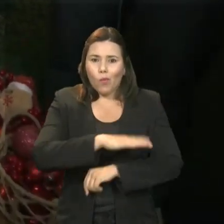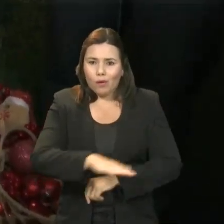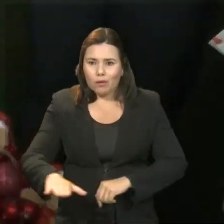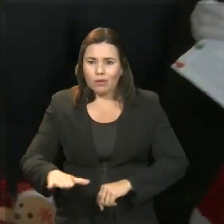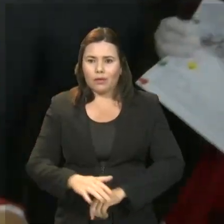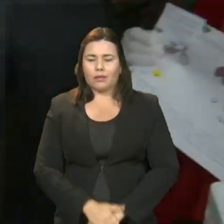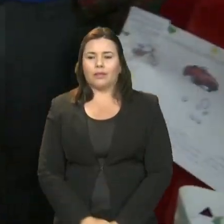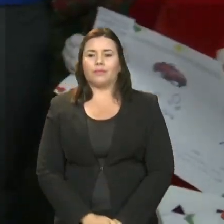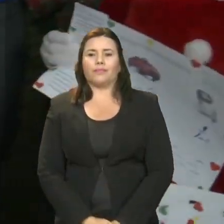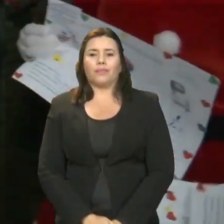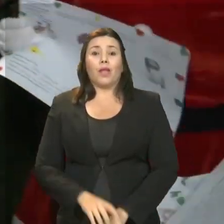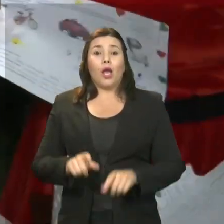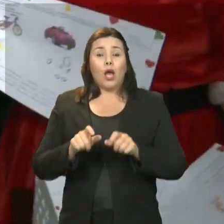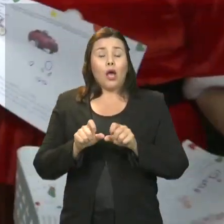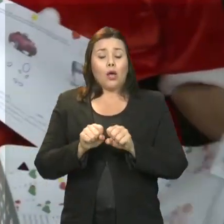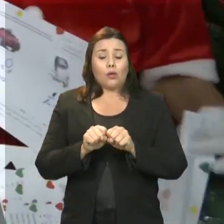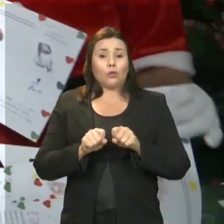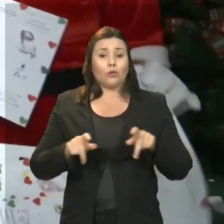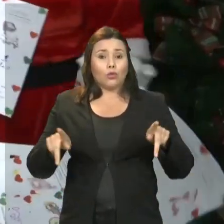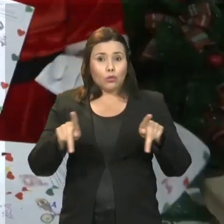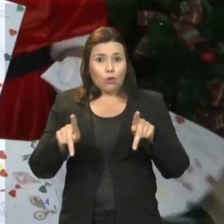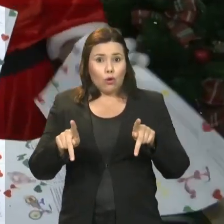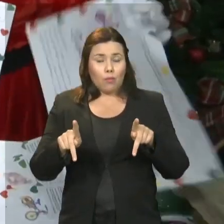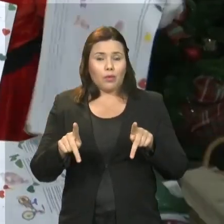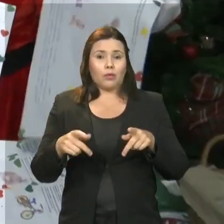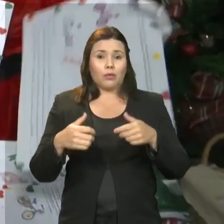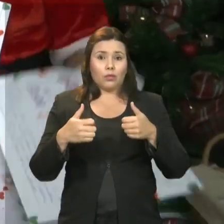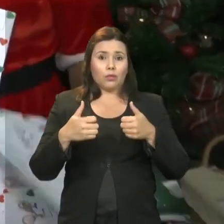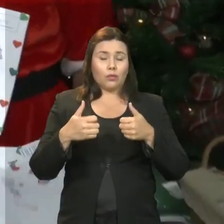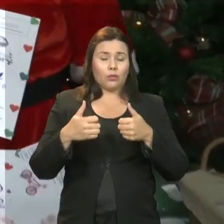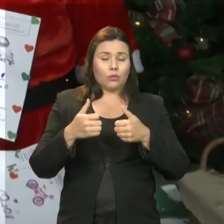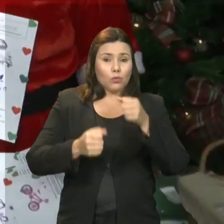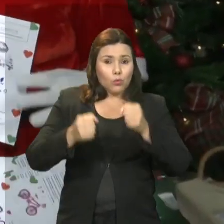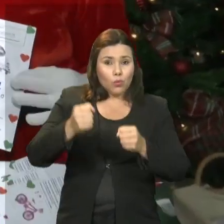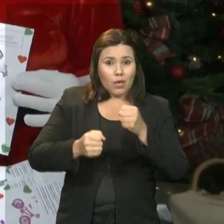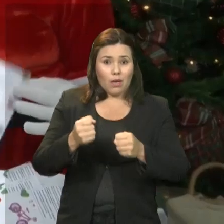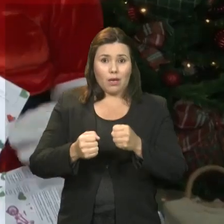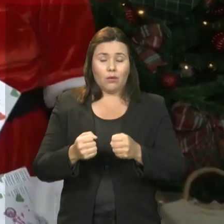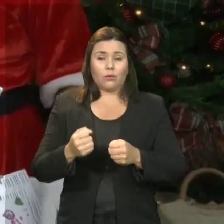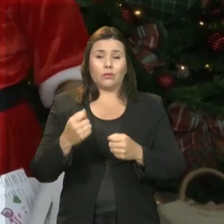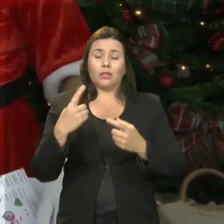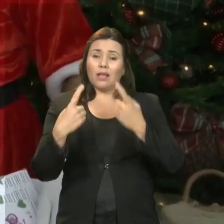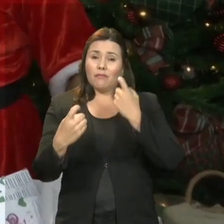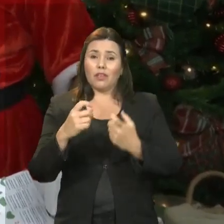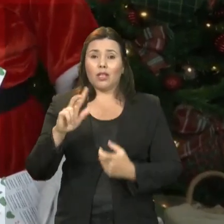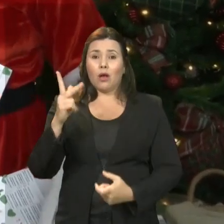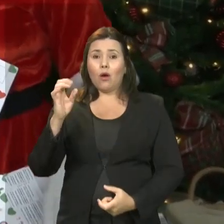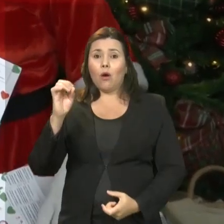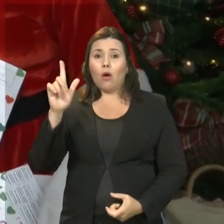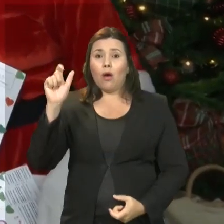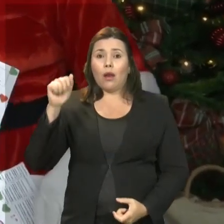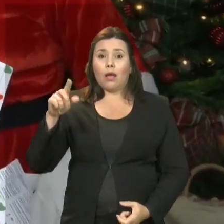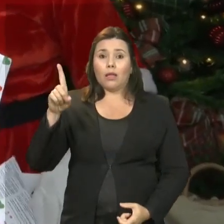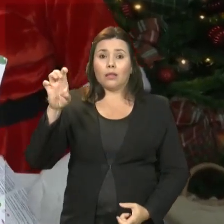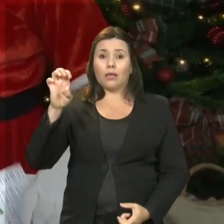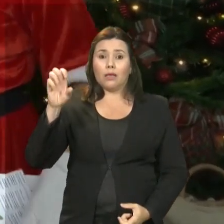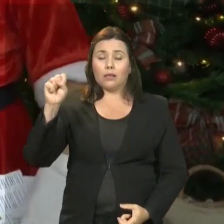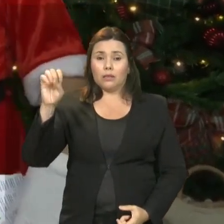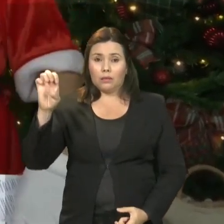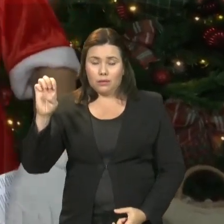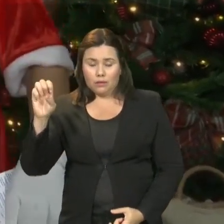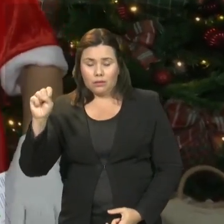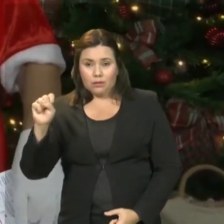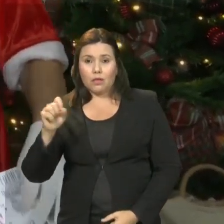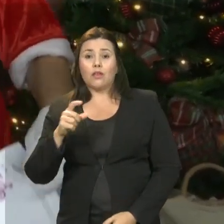Casa do Papai Noel, no Shopping do Automóvel, na Avenida dos Holandeses. E elas podem ser adotadas por você, padrinho, que pode tirar do